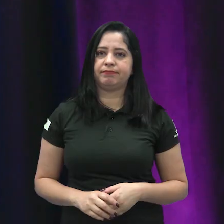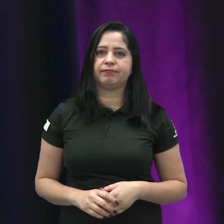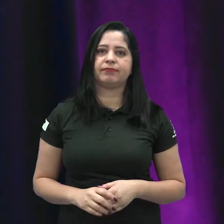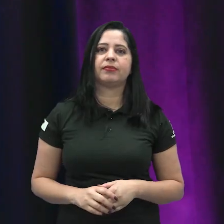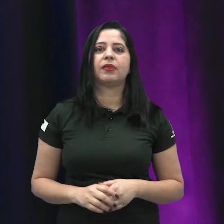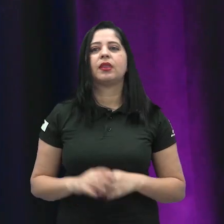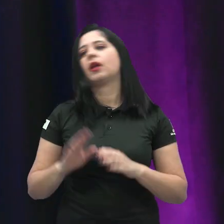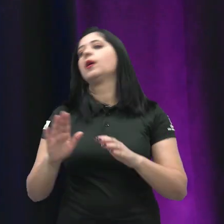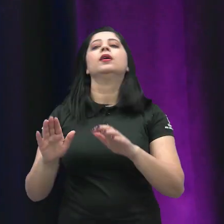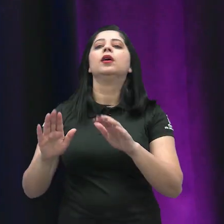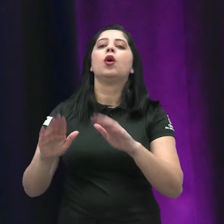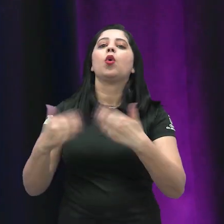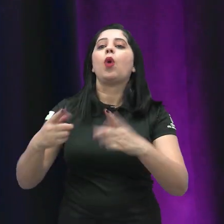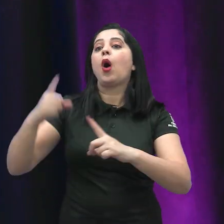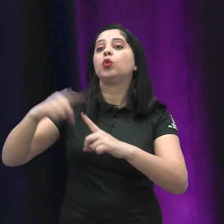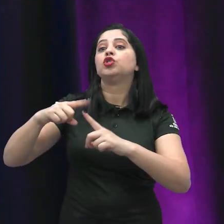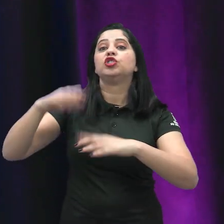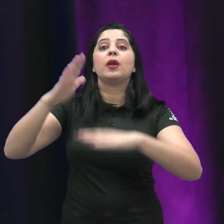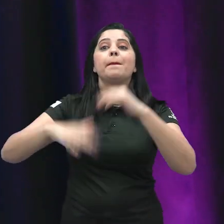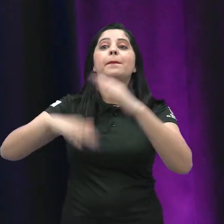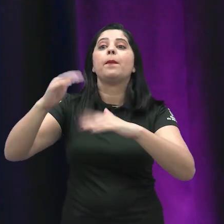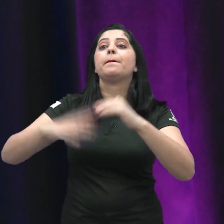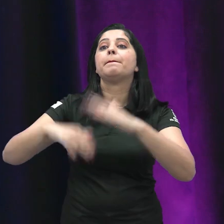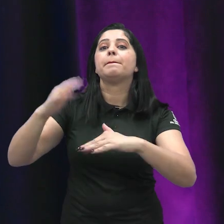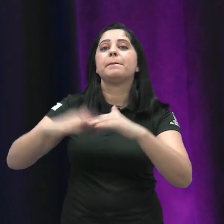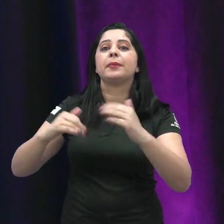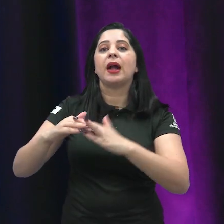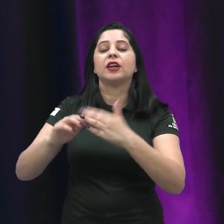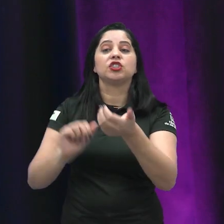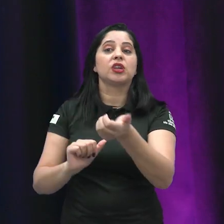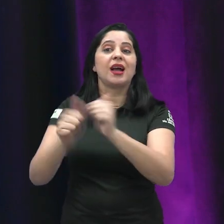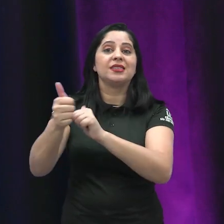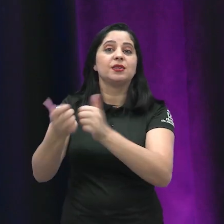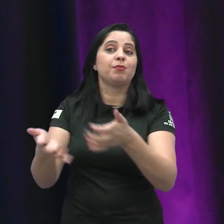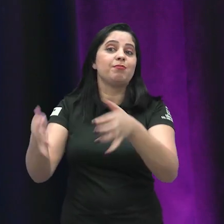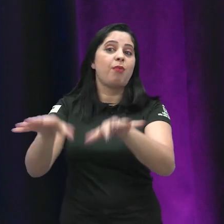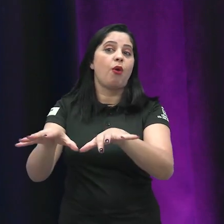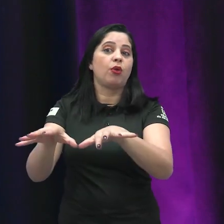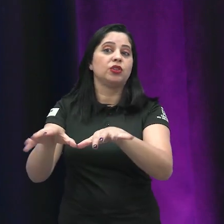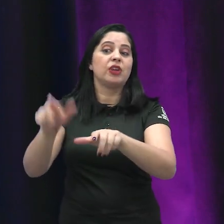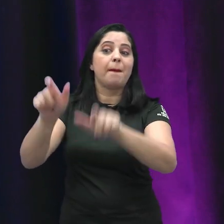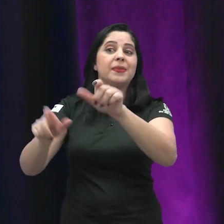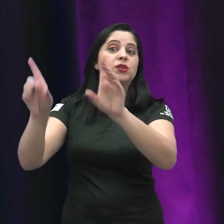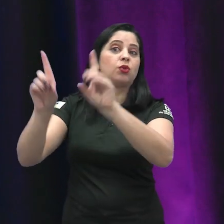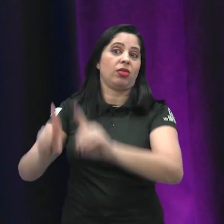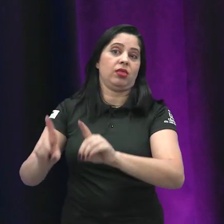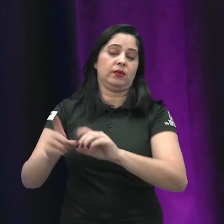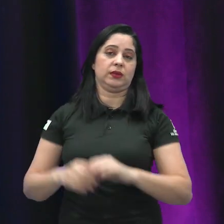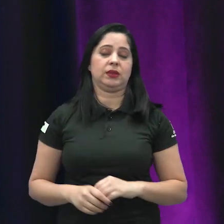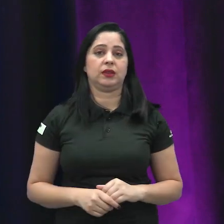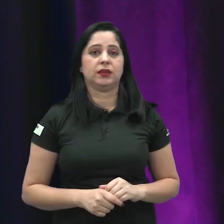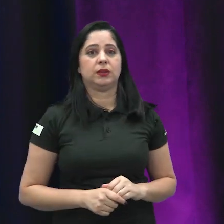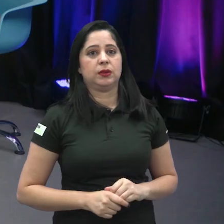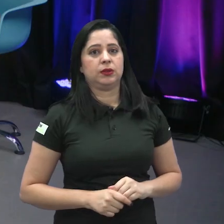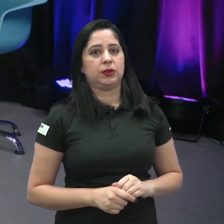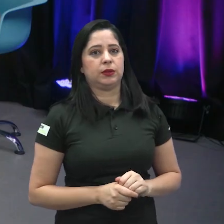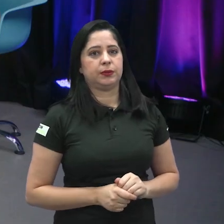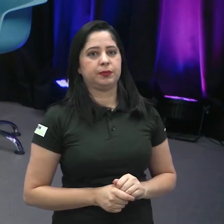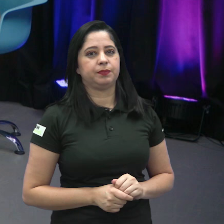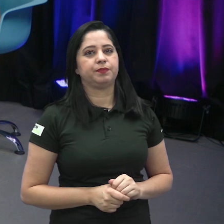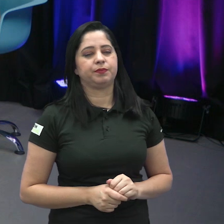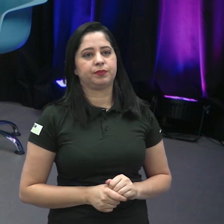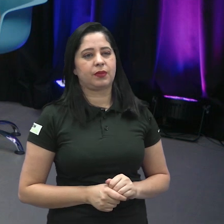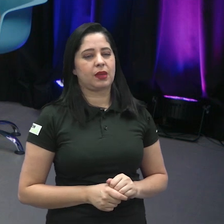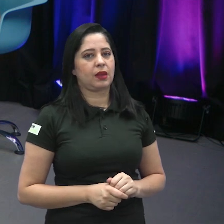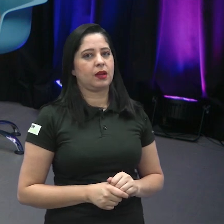melhores práticas para tornar o esporte mais inclusivo para pessoas com deficiência e limitações?